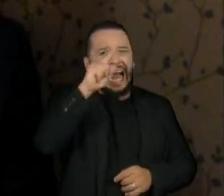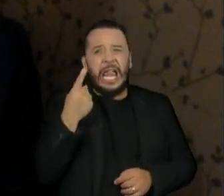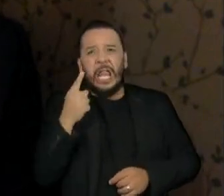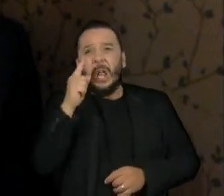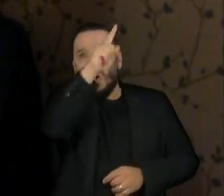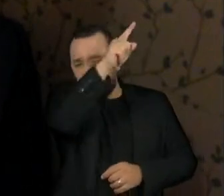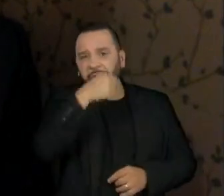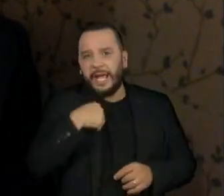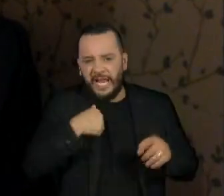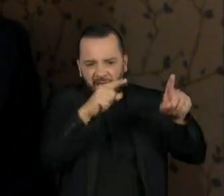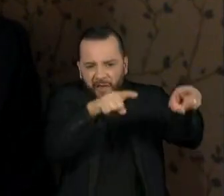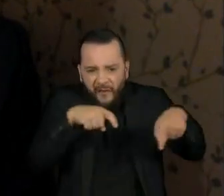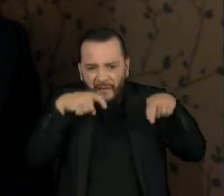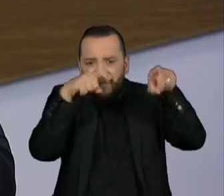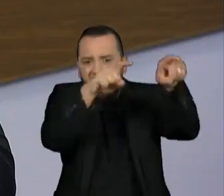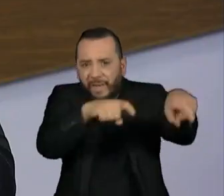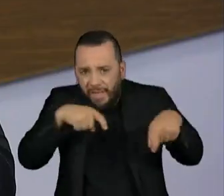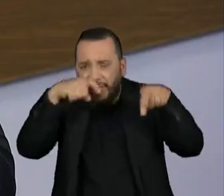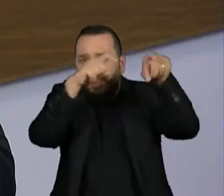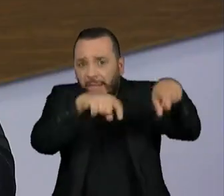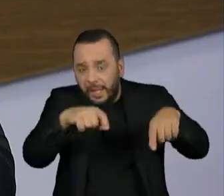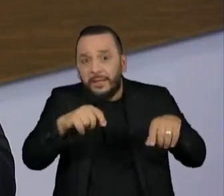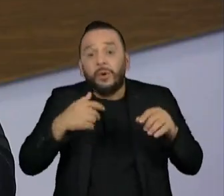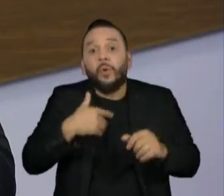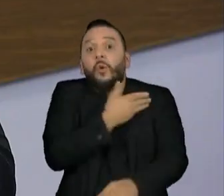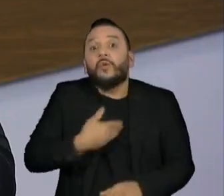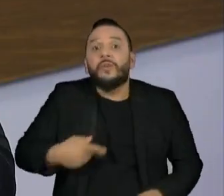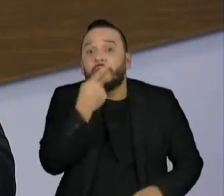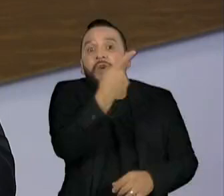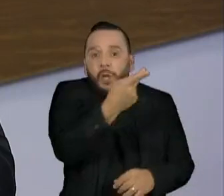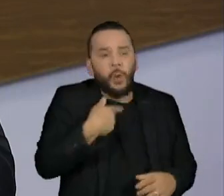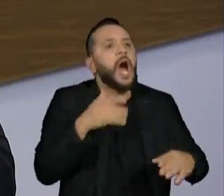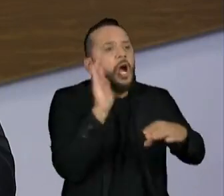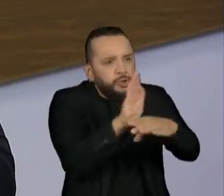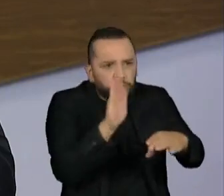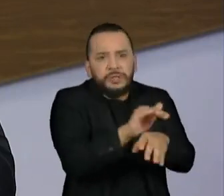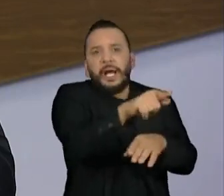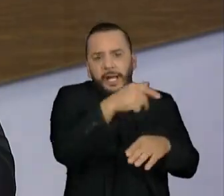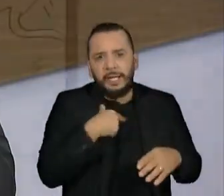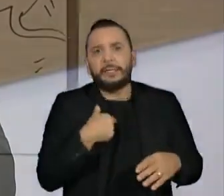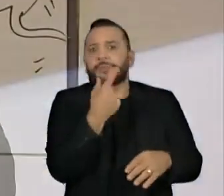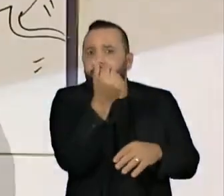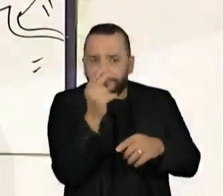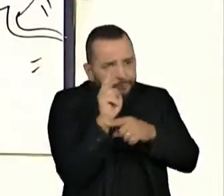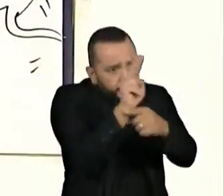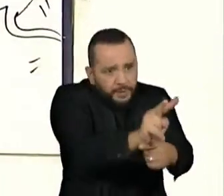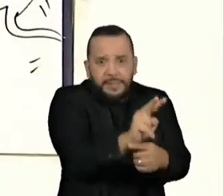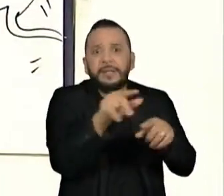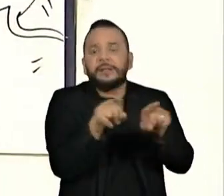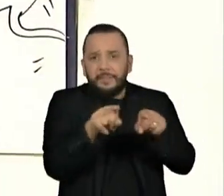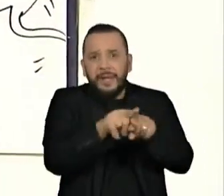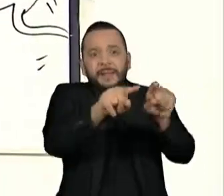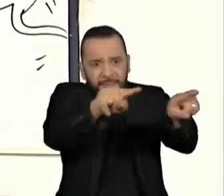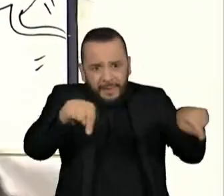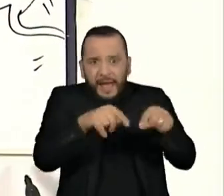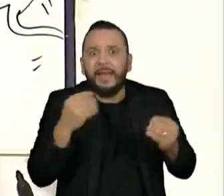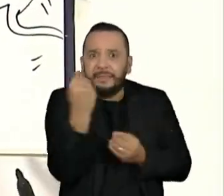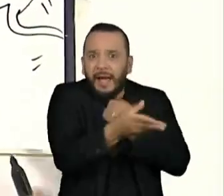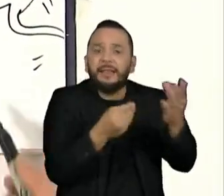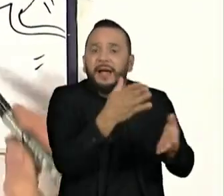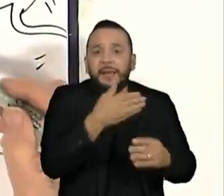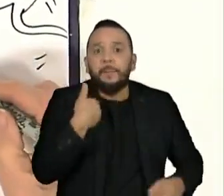ele produzir, dizendo que ia dar a ele assistência técnica, vicinal, crédito e regularização fundiária.